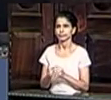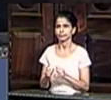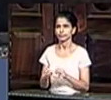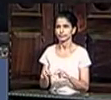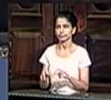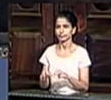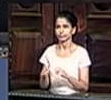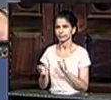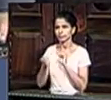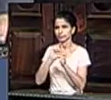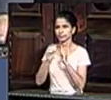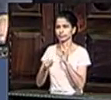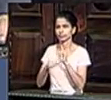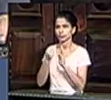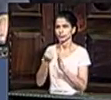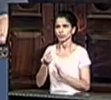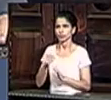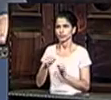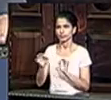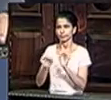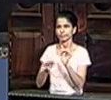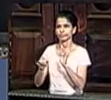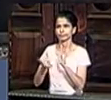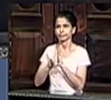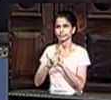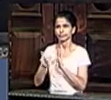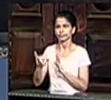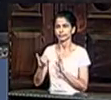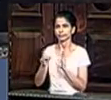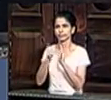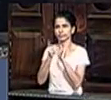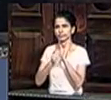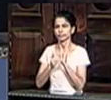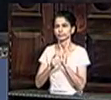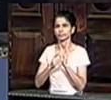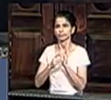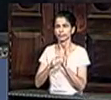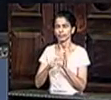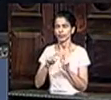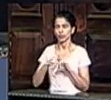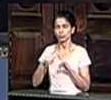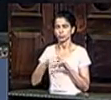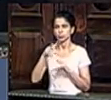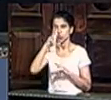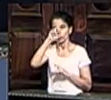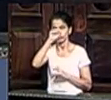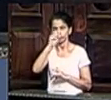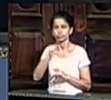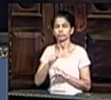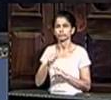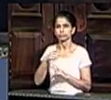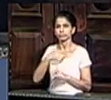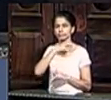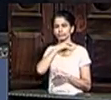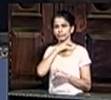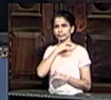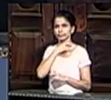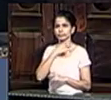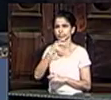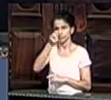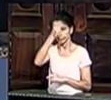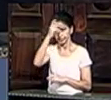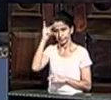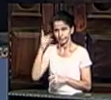debate primeiro projeto de lei o decreto sobre calamidade pública e é por isso que eu me inscrevi para falar